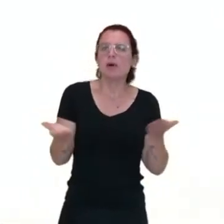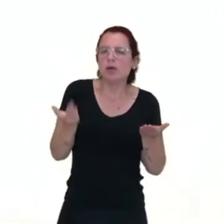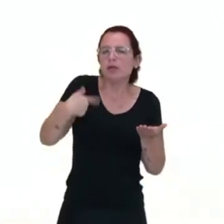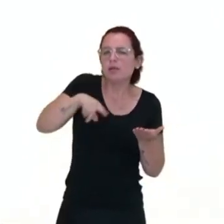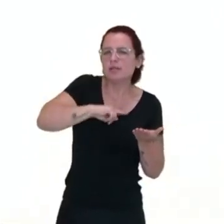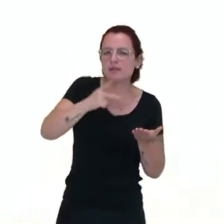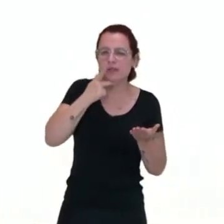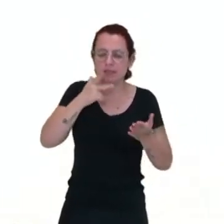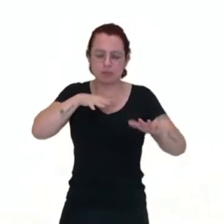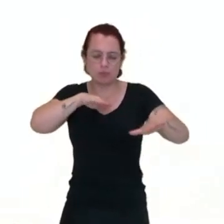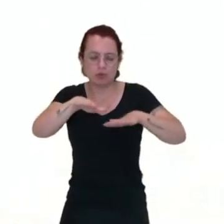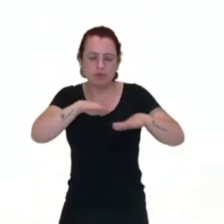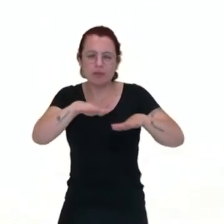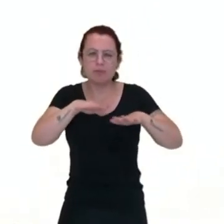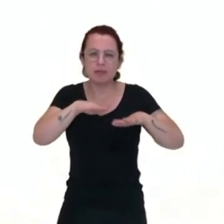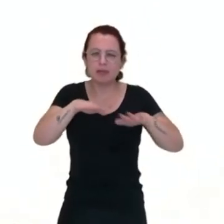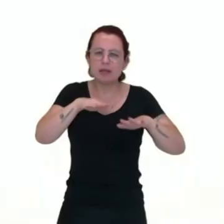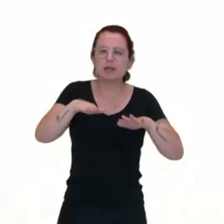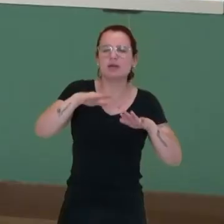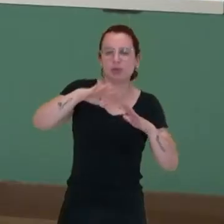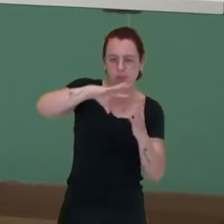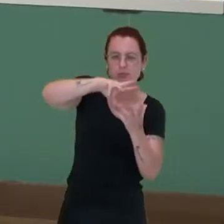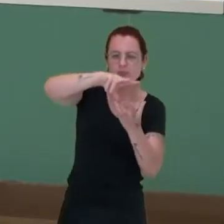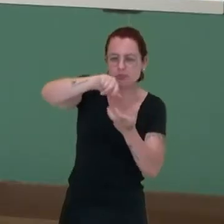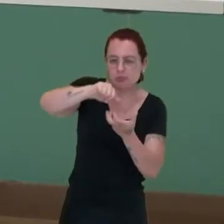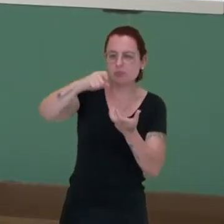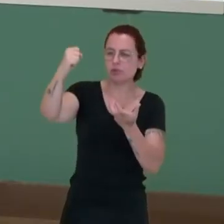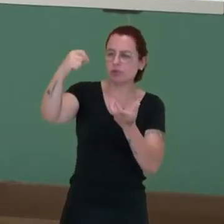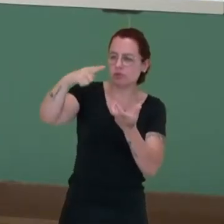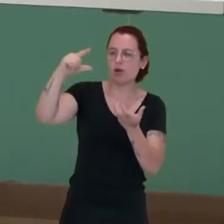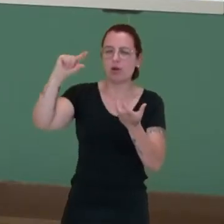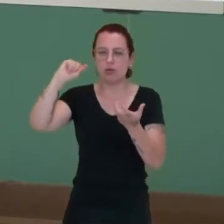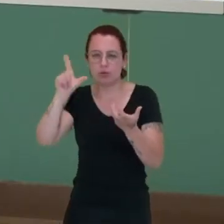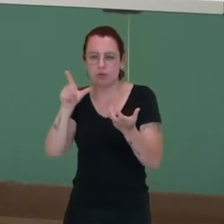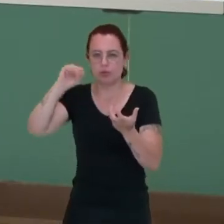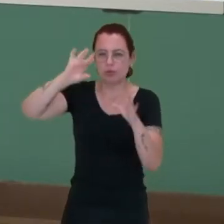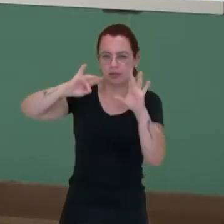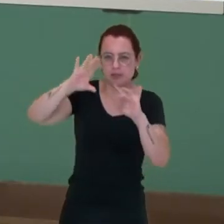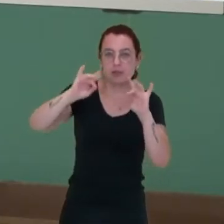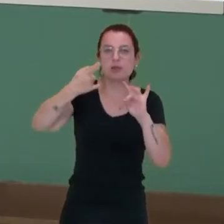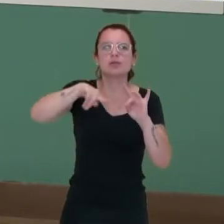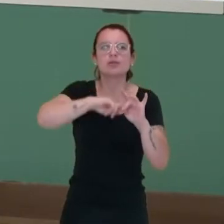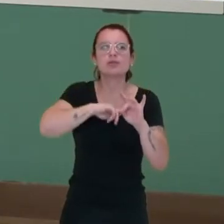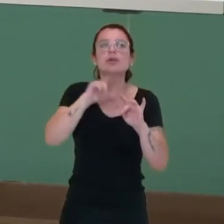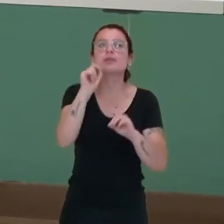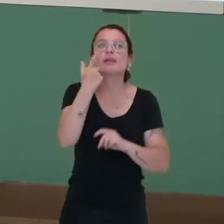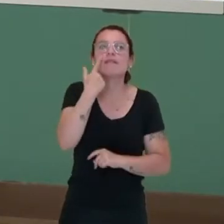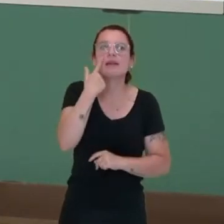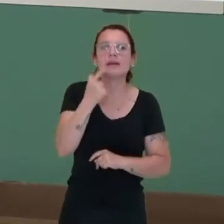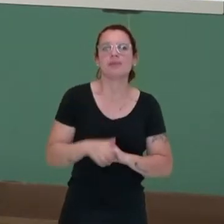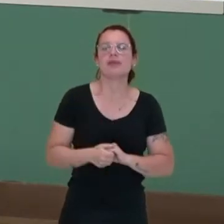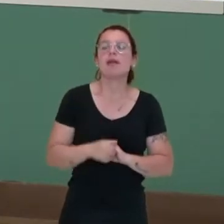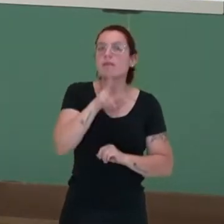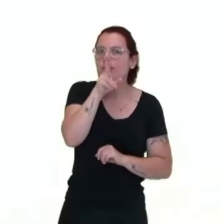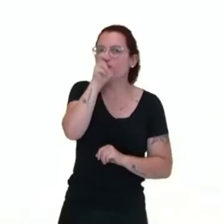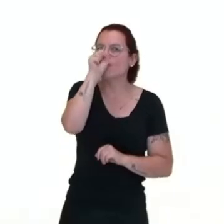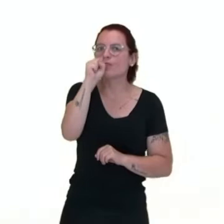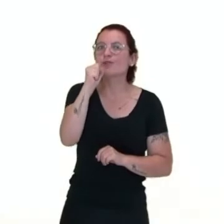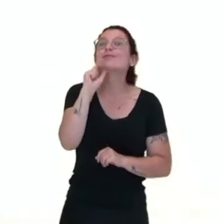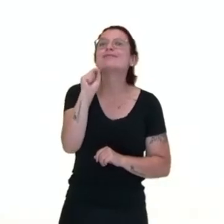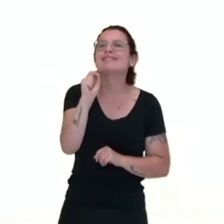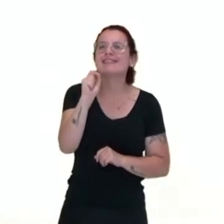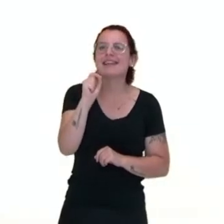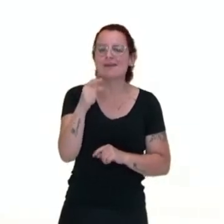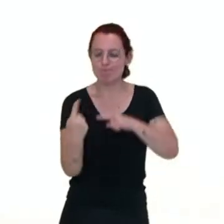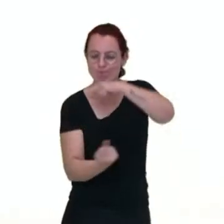movimentos planetários, orbitais, satélites e tudo mais, não podemos esquecer dela, a chamada força centrípeta, certo? Por exemplo, um carro fazendo